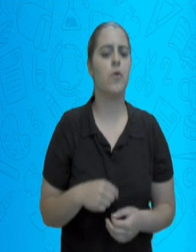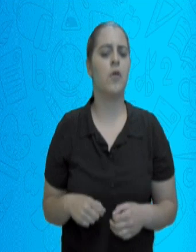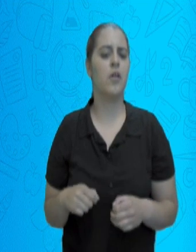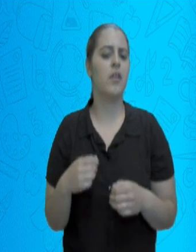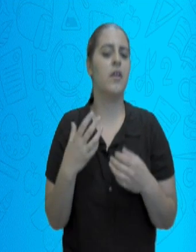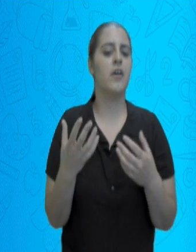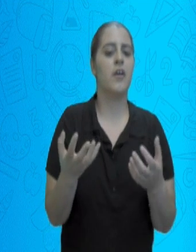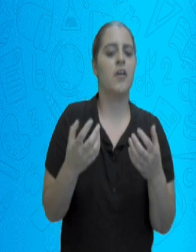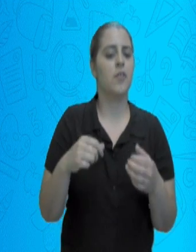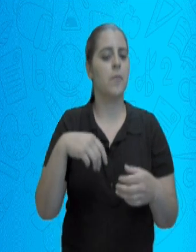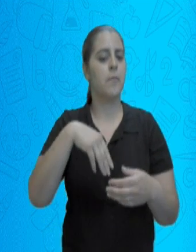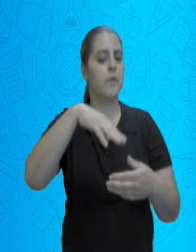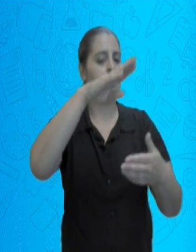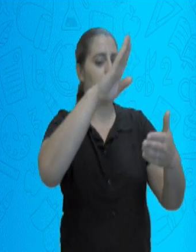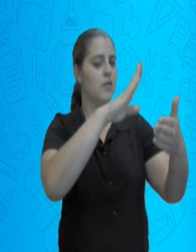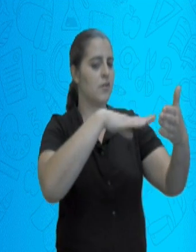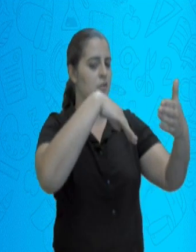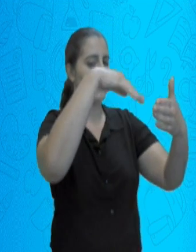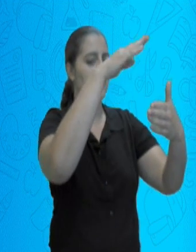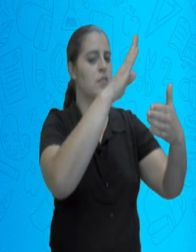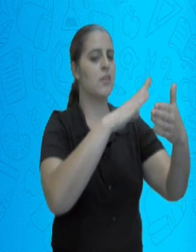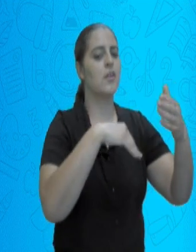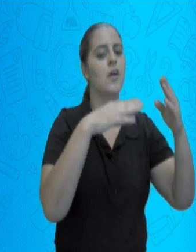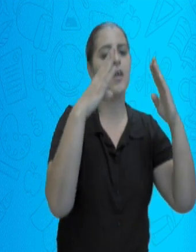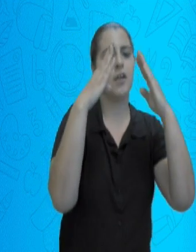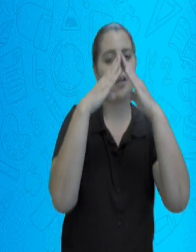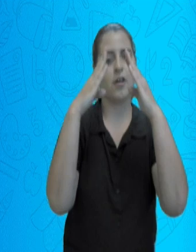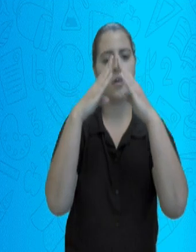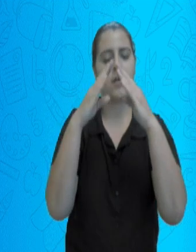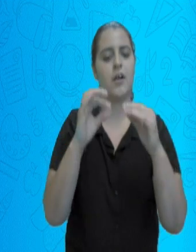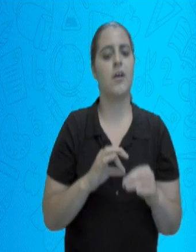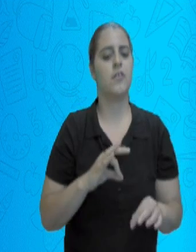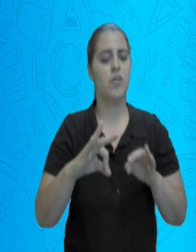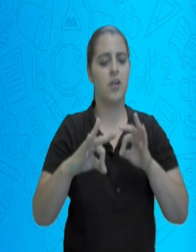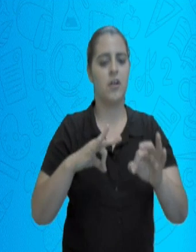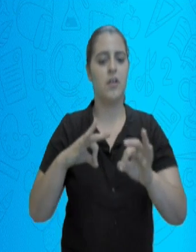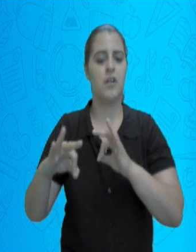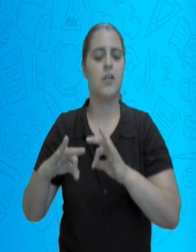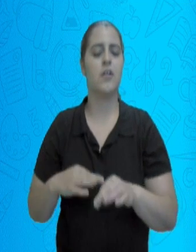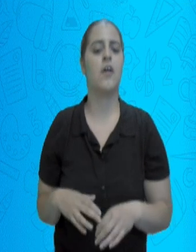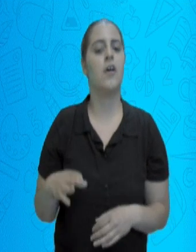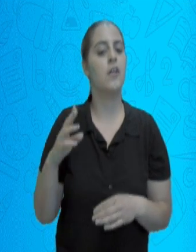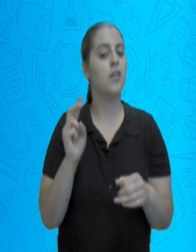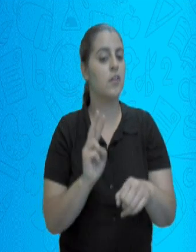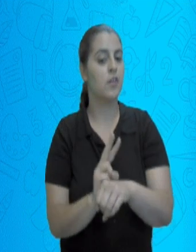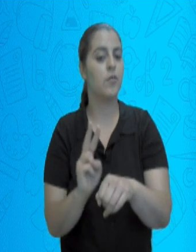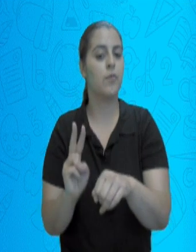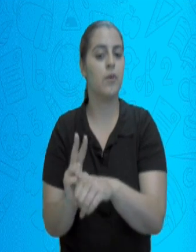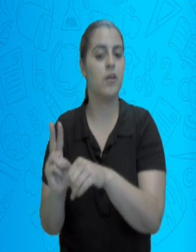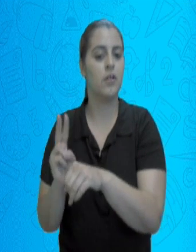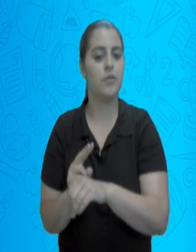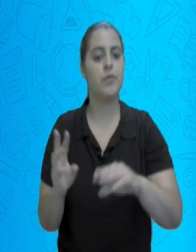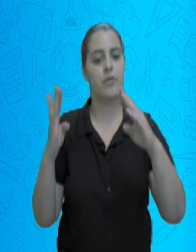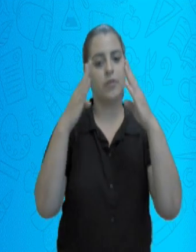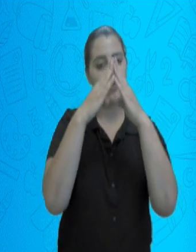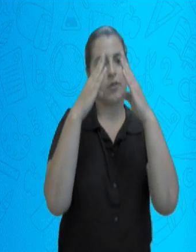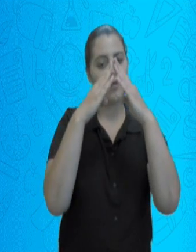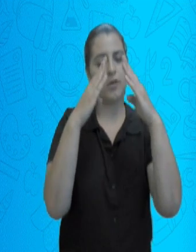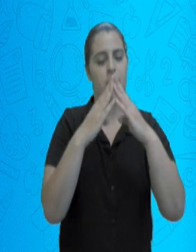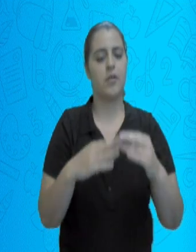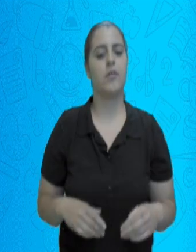casa dele, da cor que ele queria, enfeitar, então ele está tendo um cuidado com a casa dele, que é um